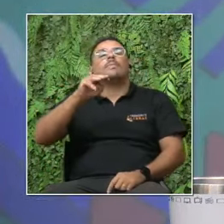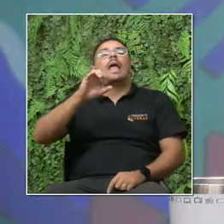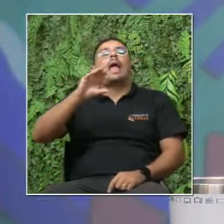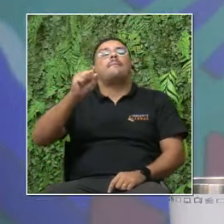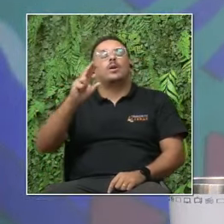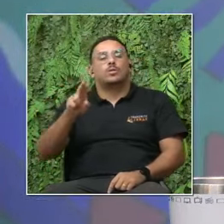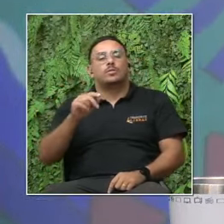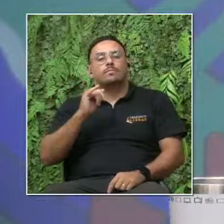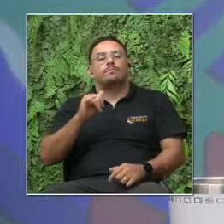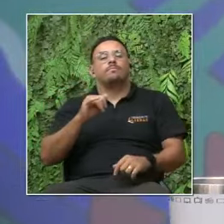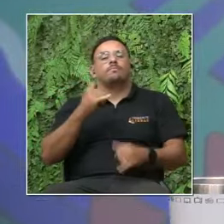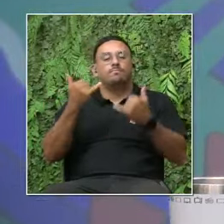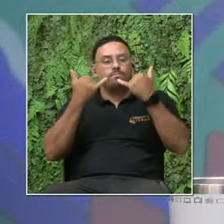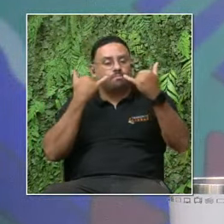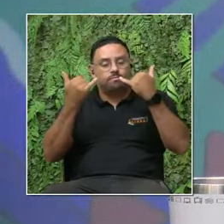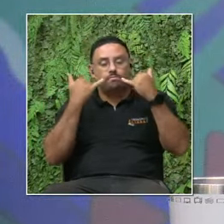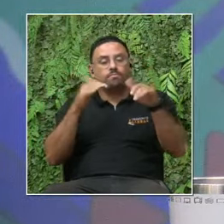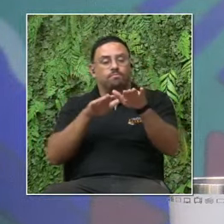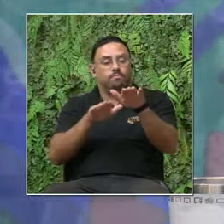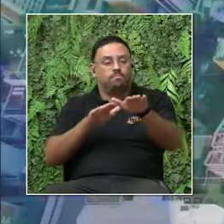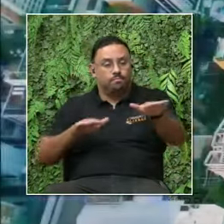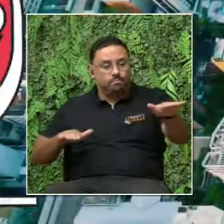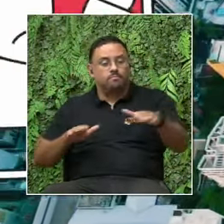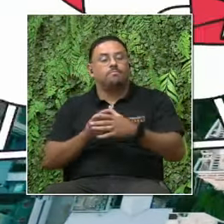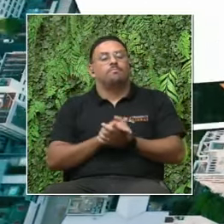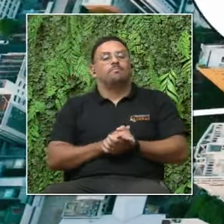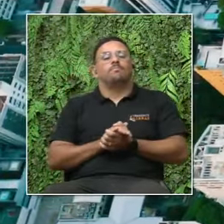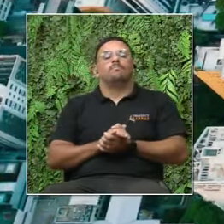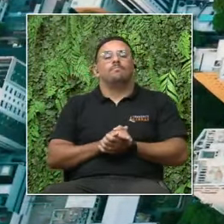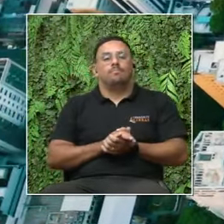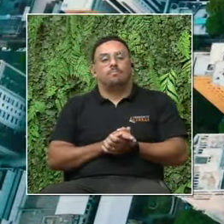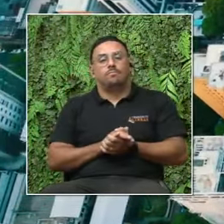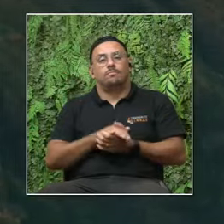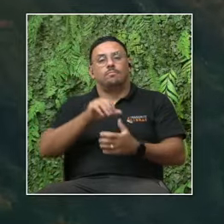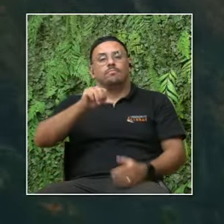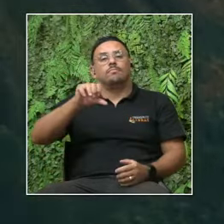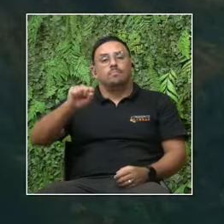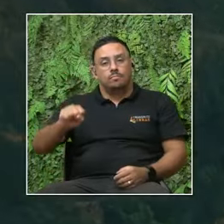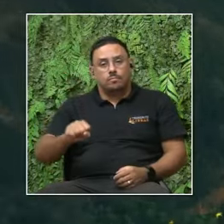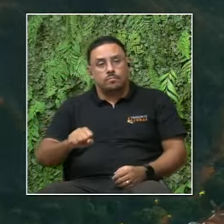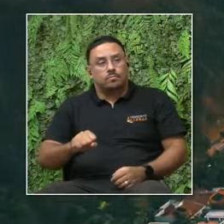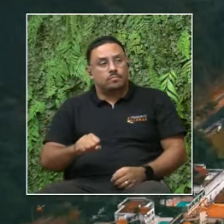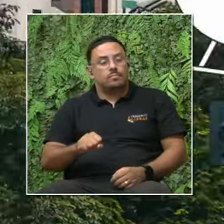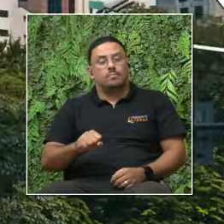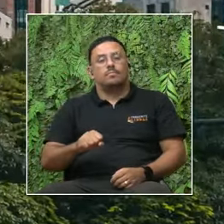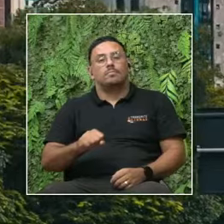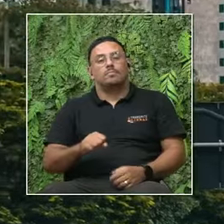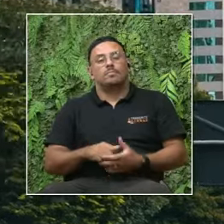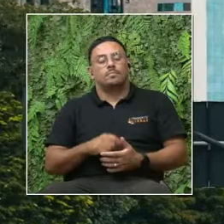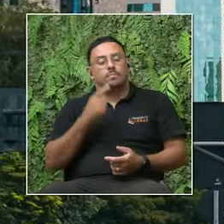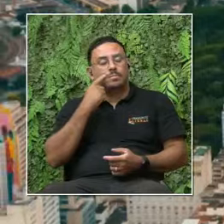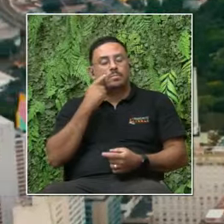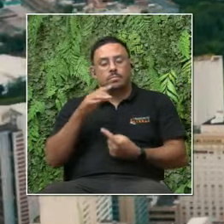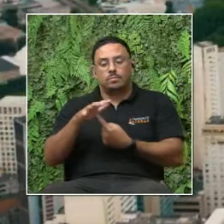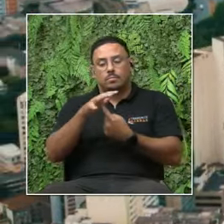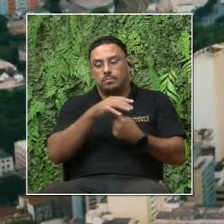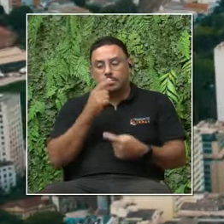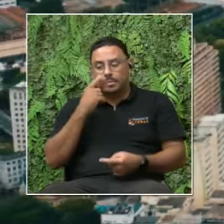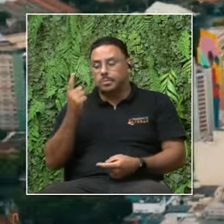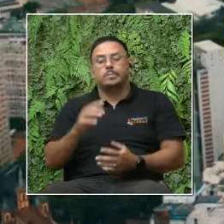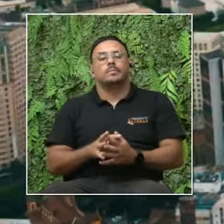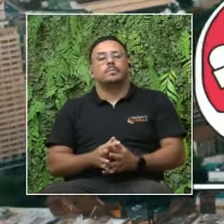notícias do trânsito fala Emerson 98 no ar o